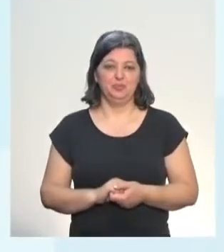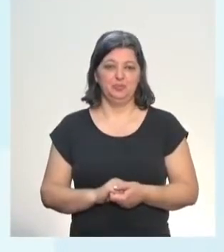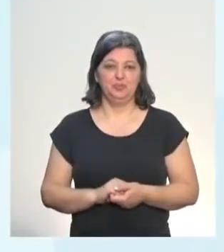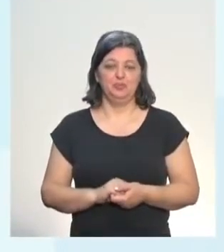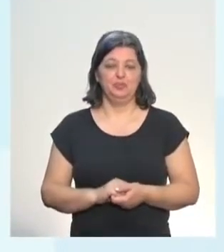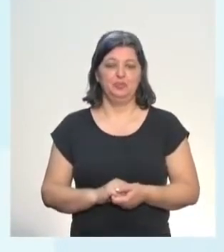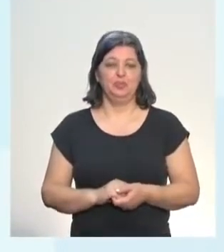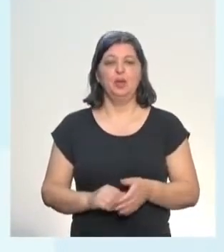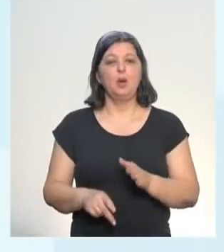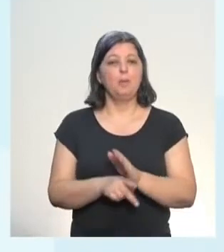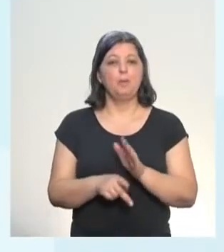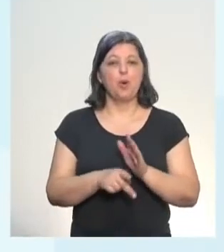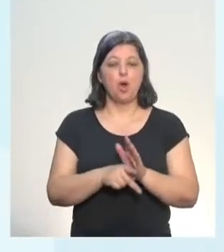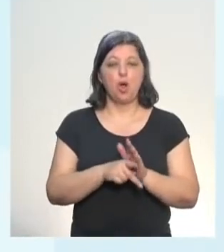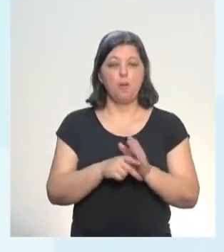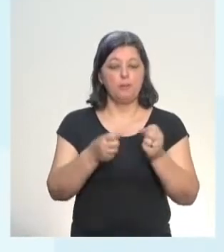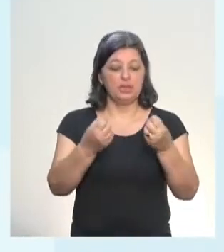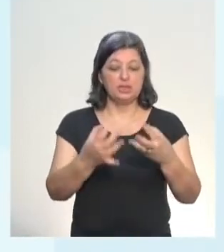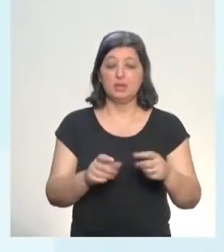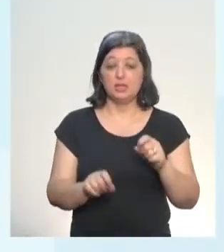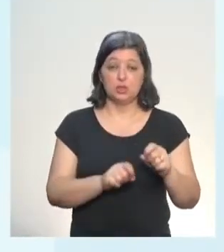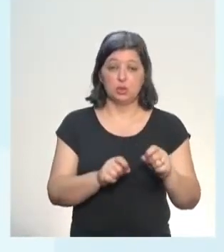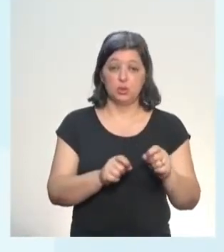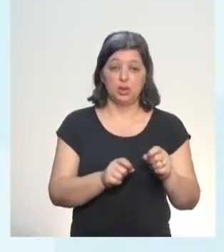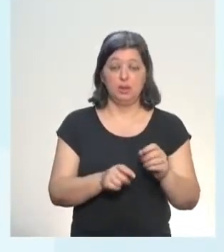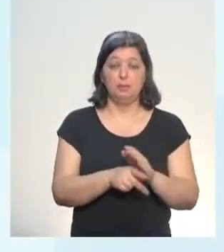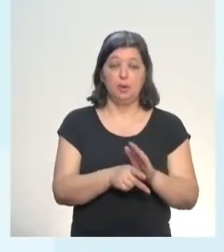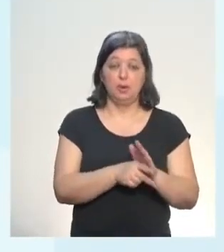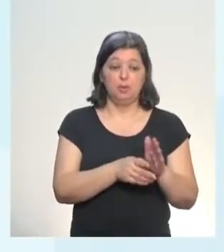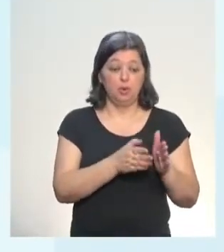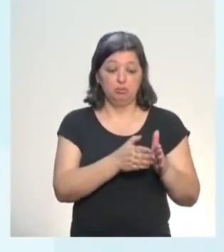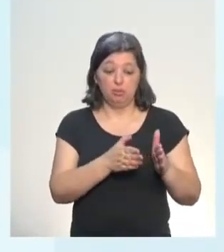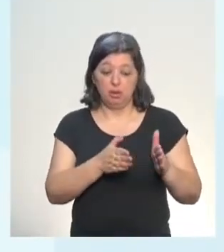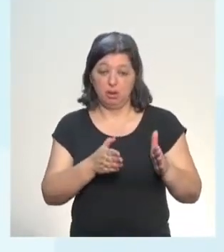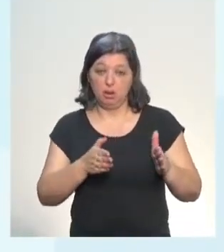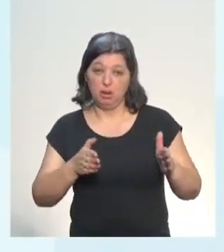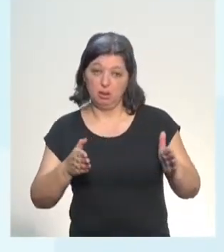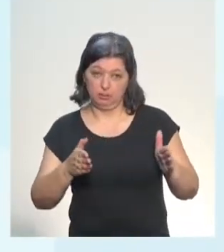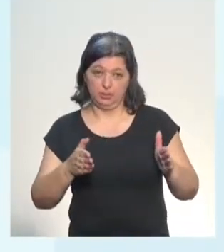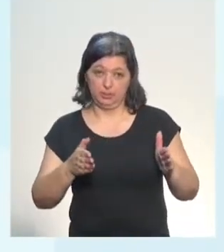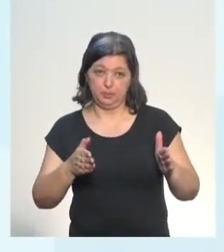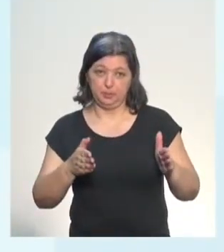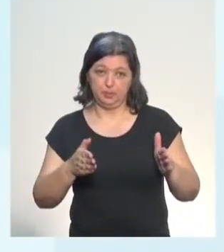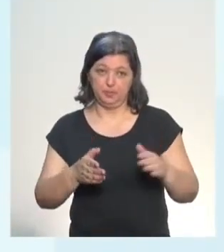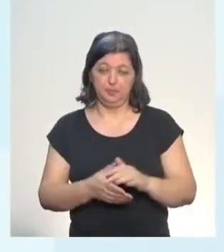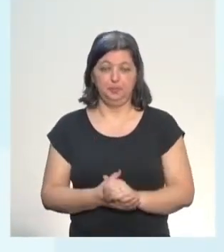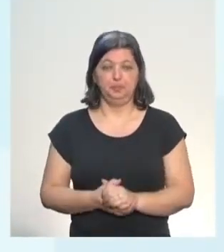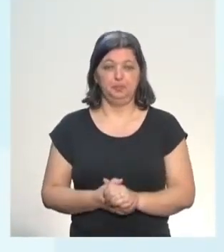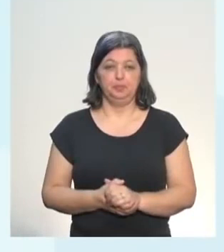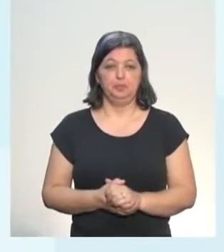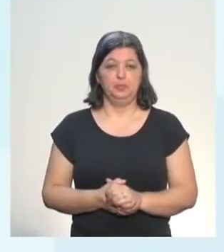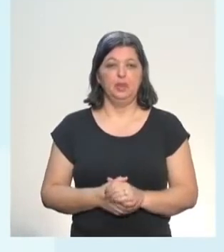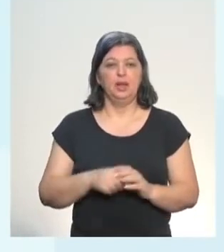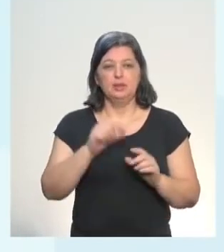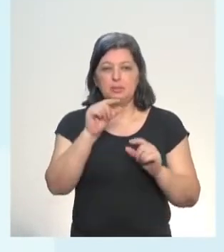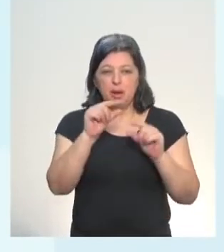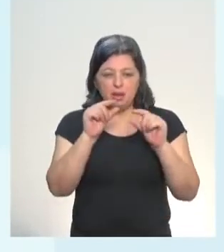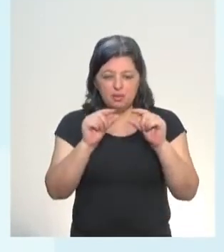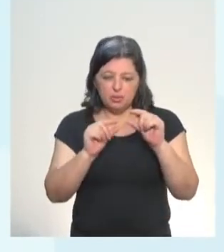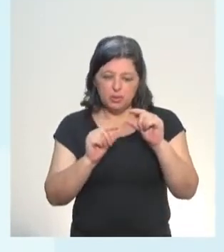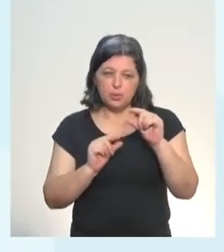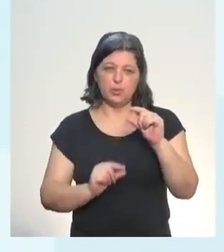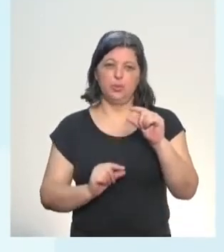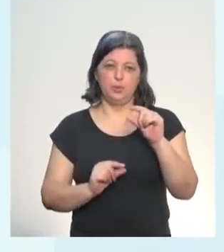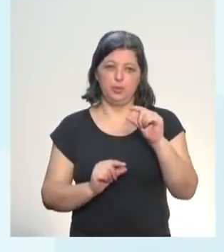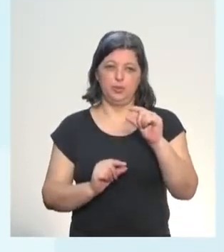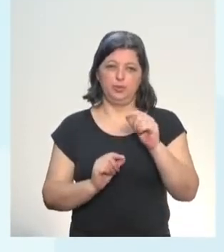tempo do tempo que tem as preposições. Então, essas palavrinhas, essa palavrinha at,